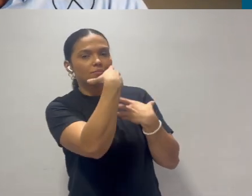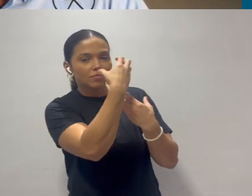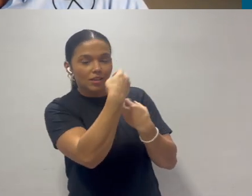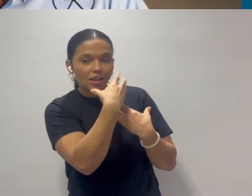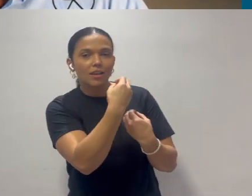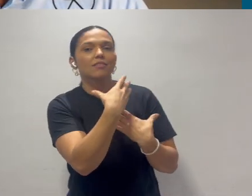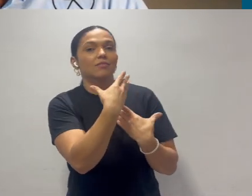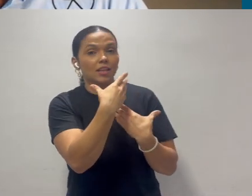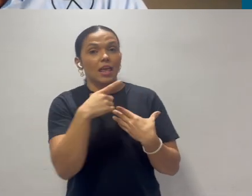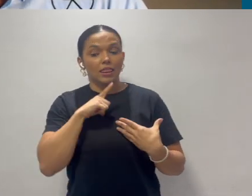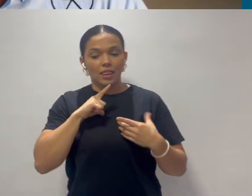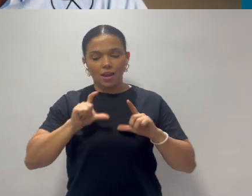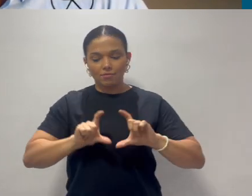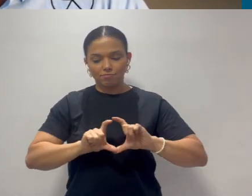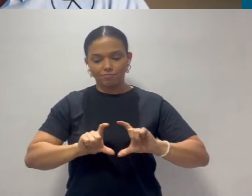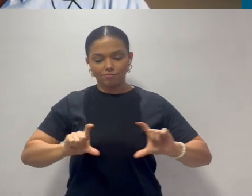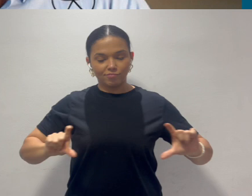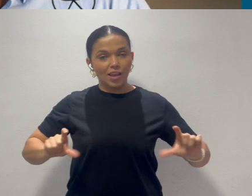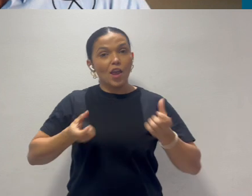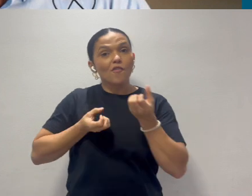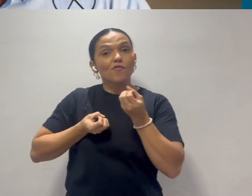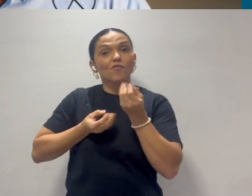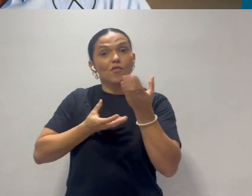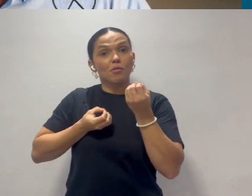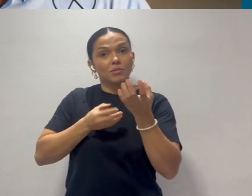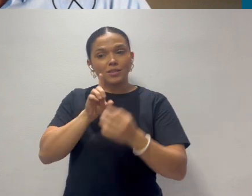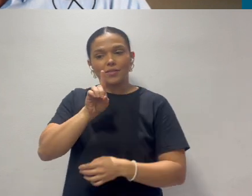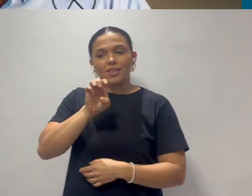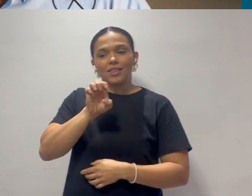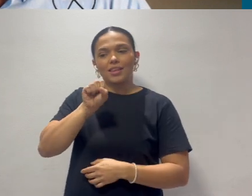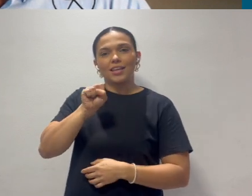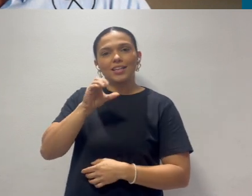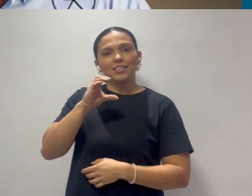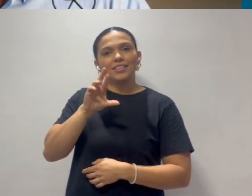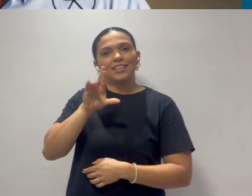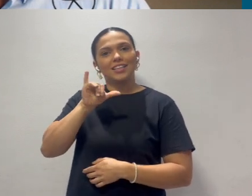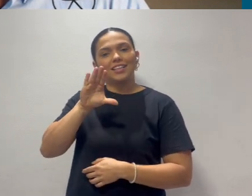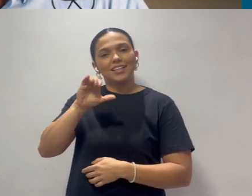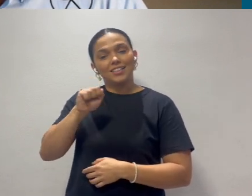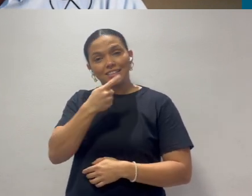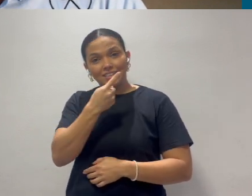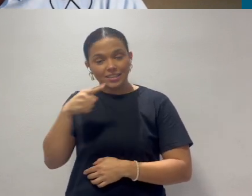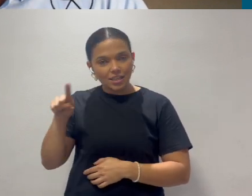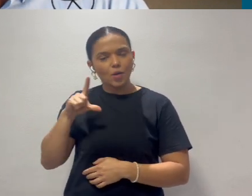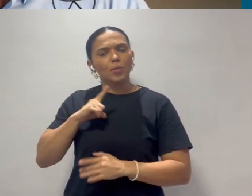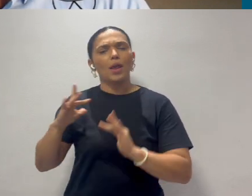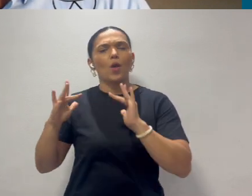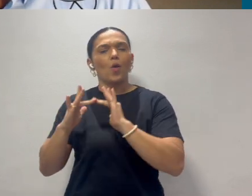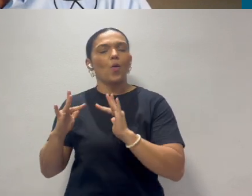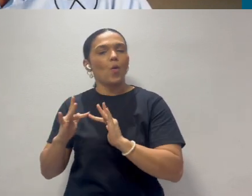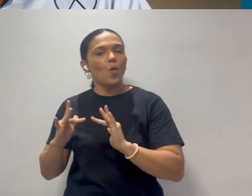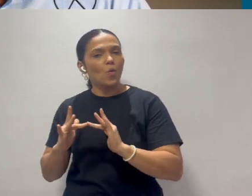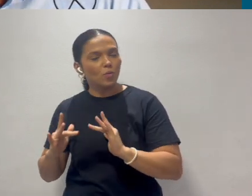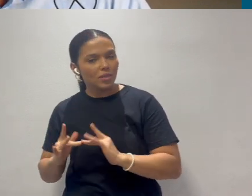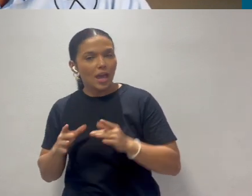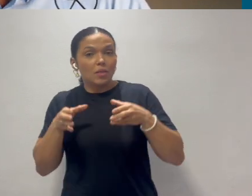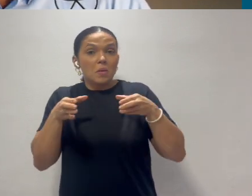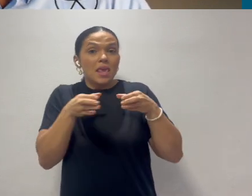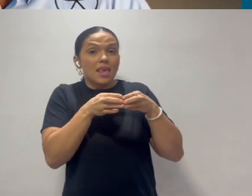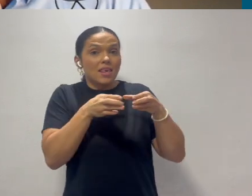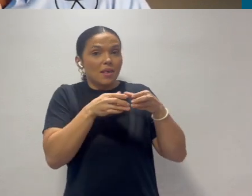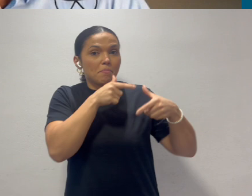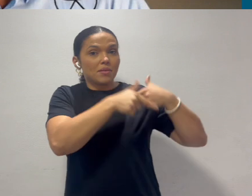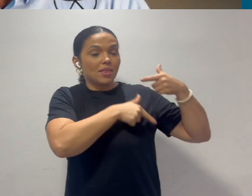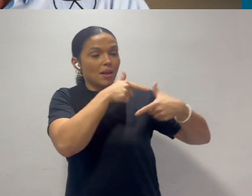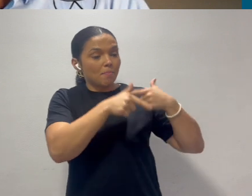na descrição, tem os telefones para contato da equipe da Aposenta PCD, da equipe da Suzane Maia. Qualquer dúvida,